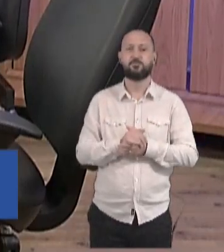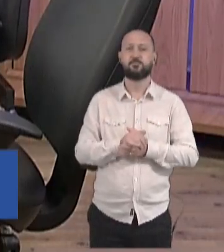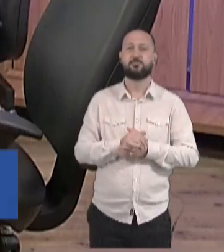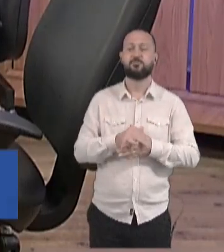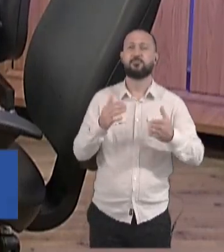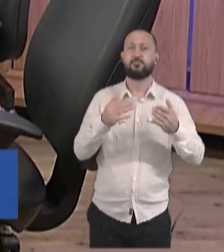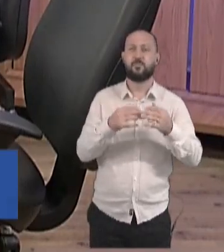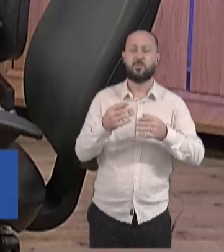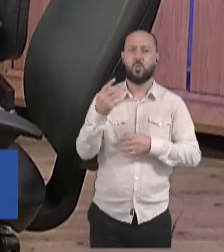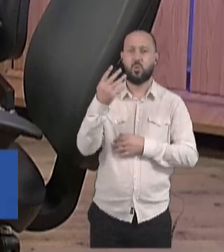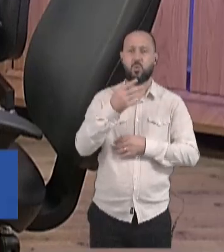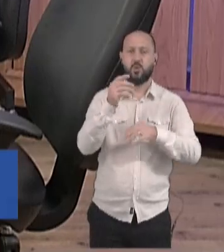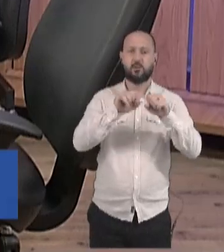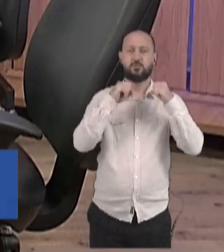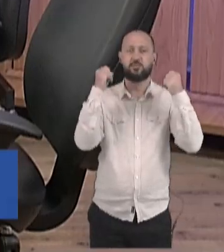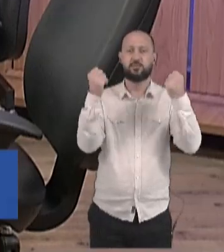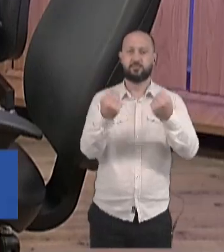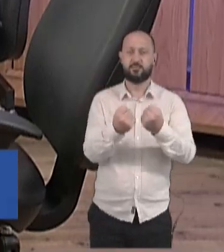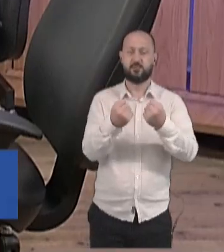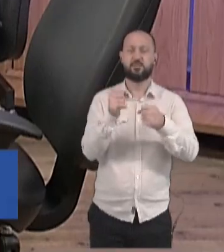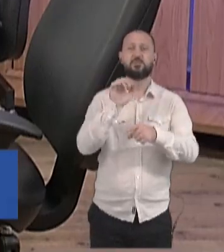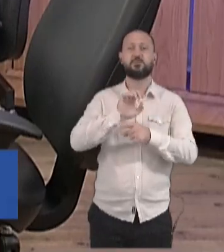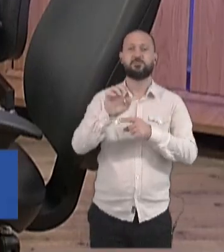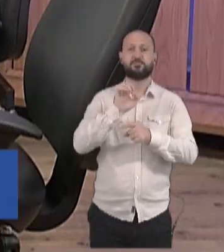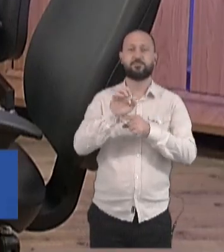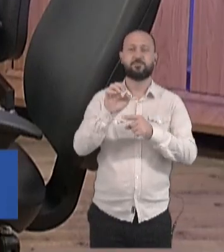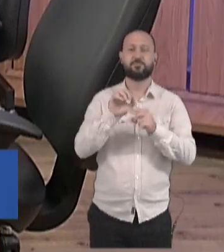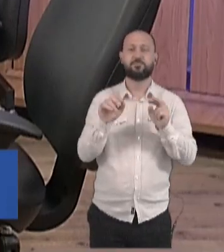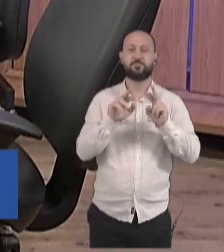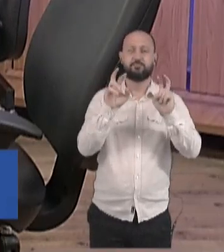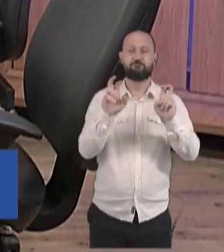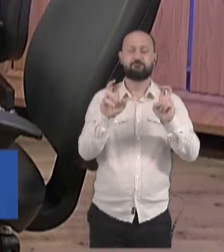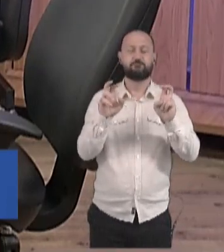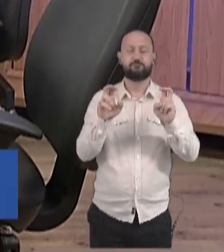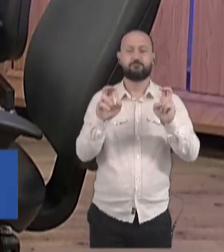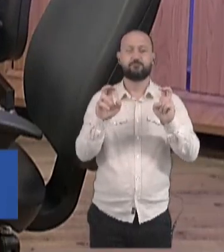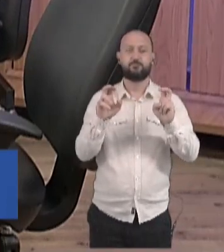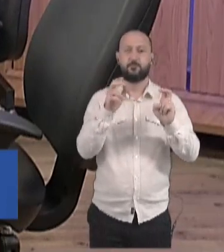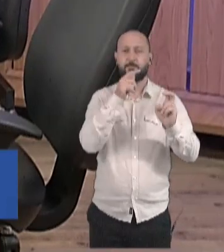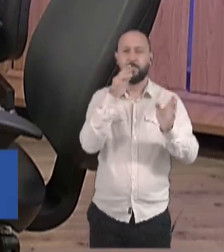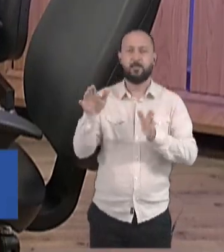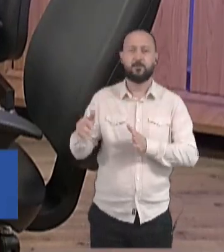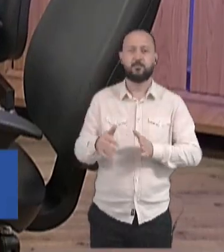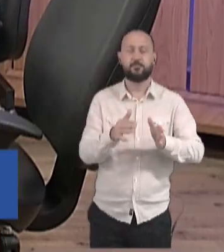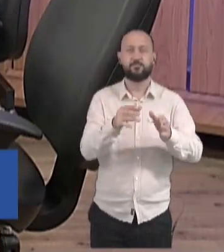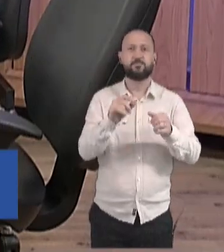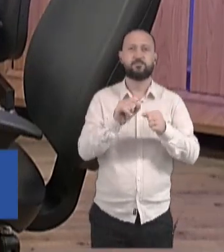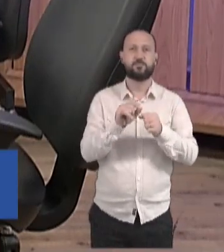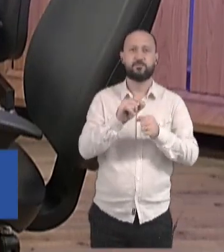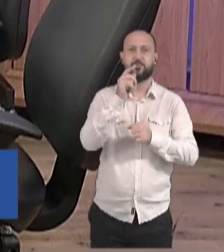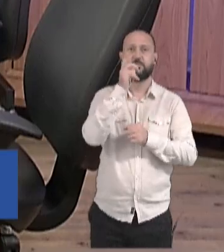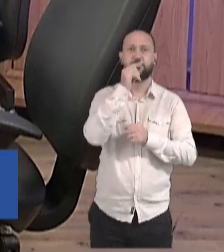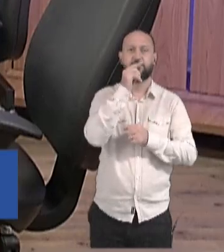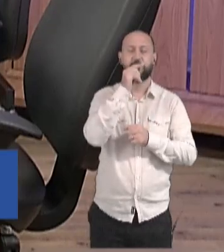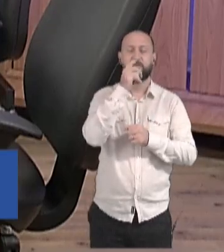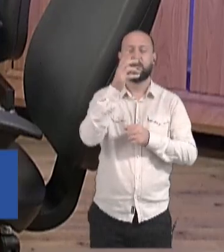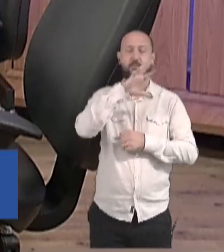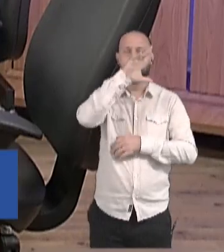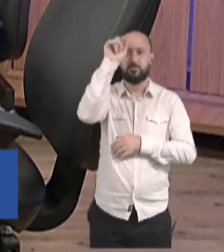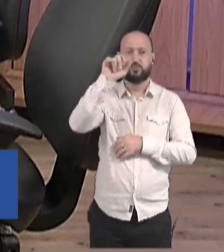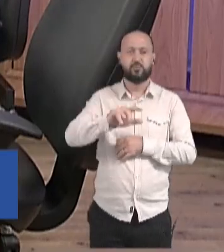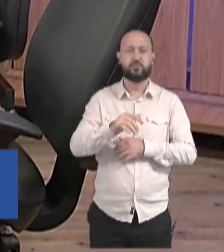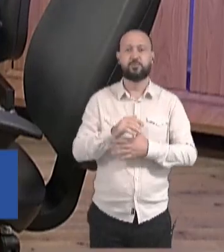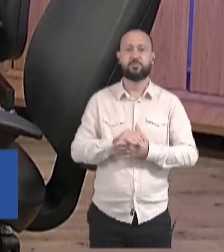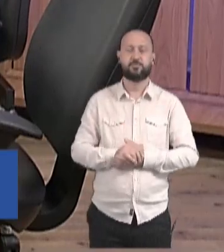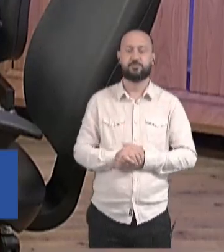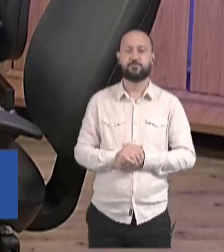E aí, o quarto seminário estadual, o tema foi Caminhos para a Produção de Água em Mato Grosso